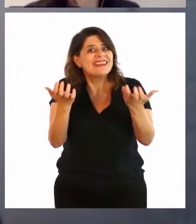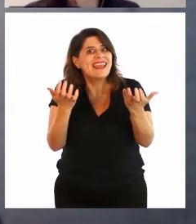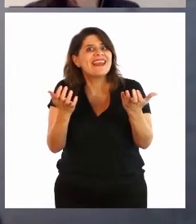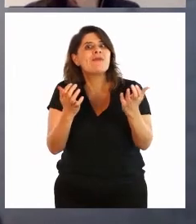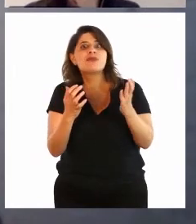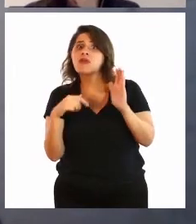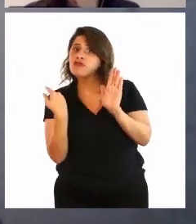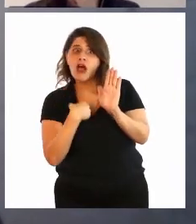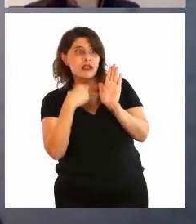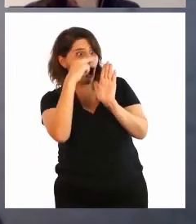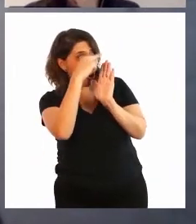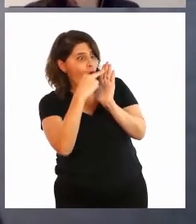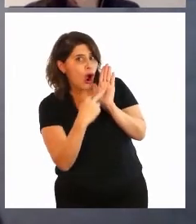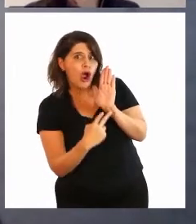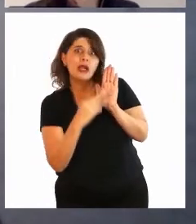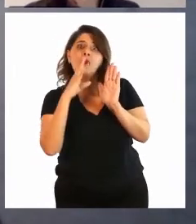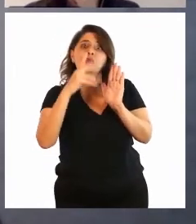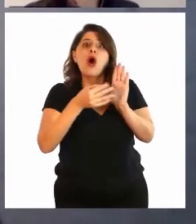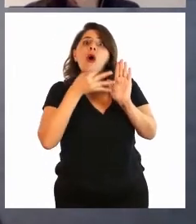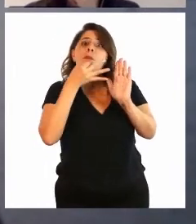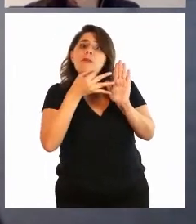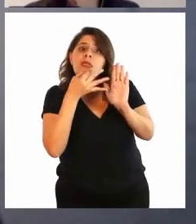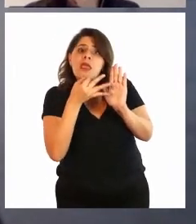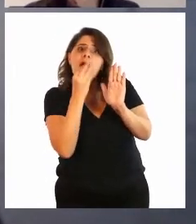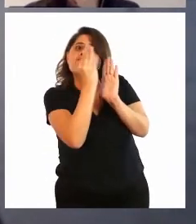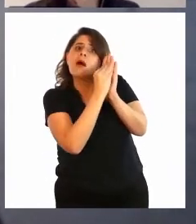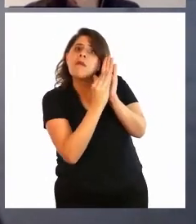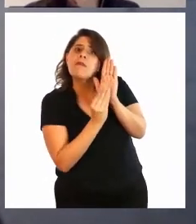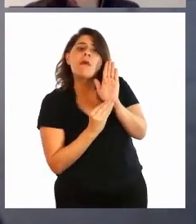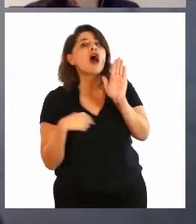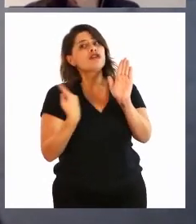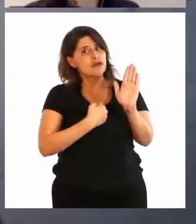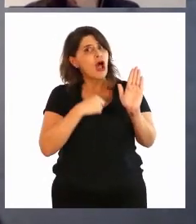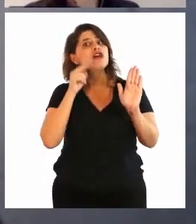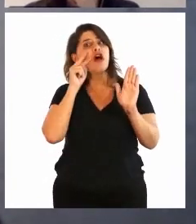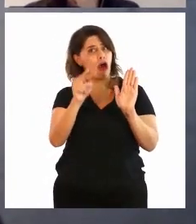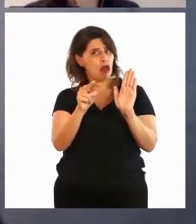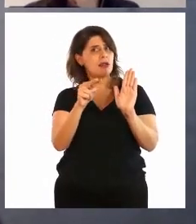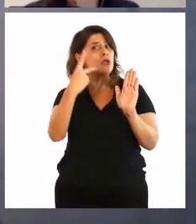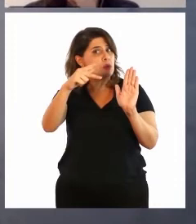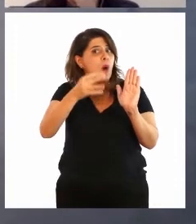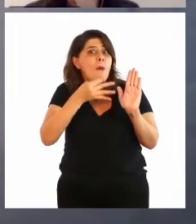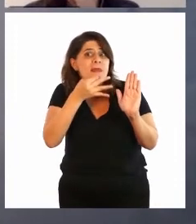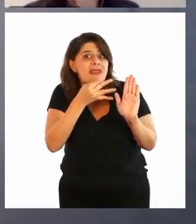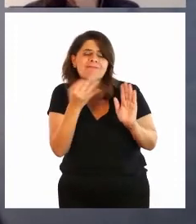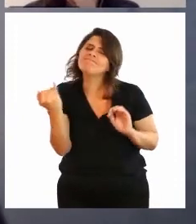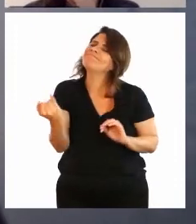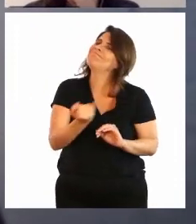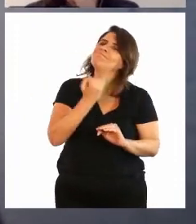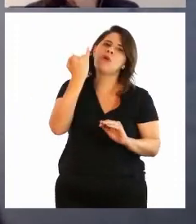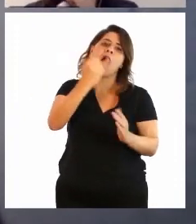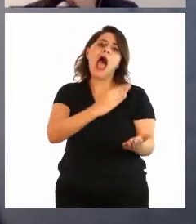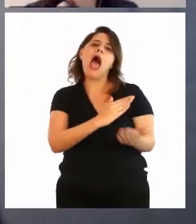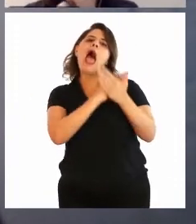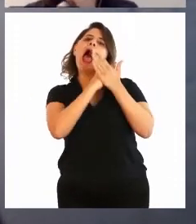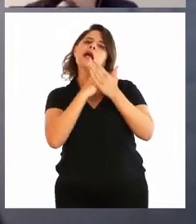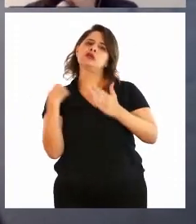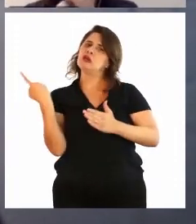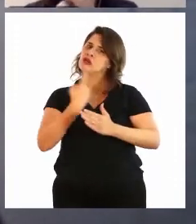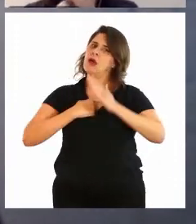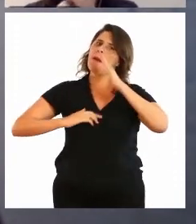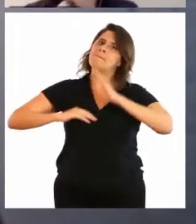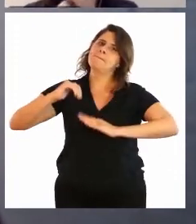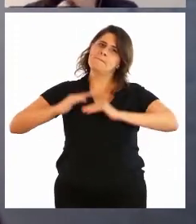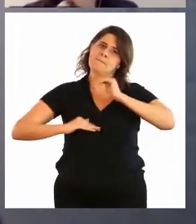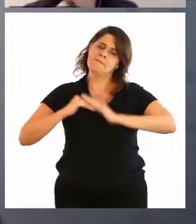com bastante cuidado para essas respostas e que as opiniões de vocês são um critério fundamental para todas as ações que